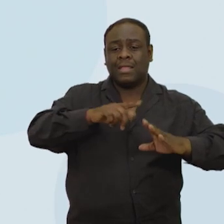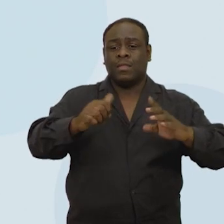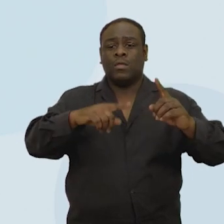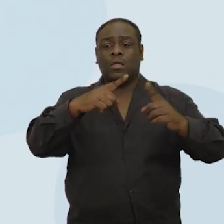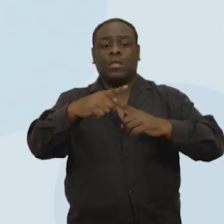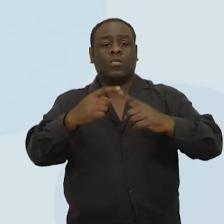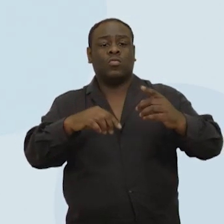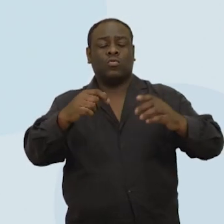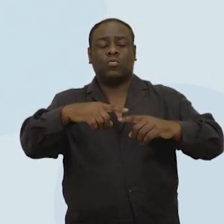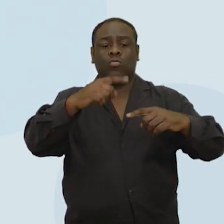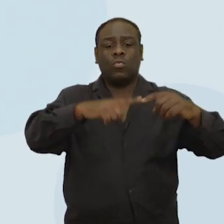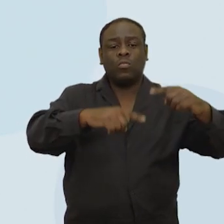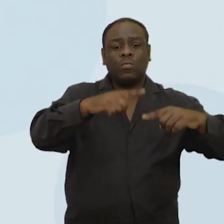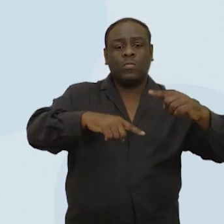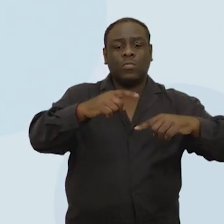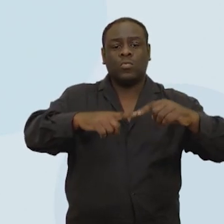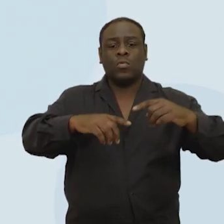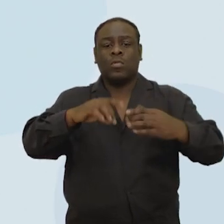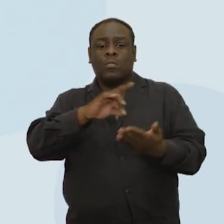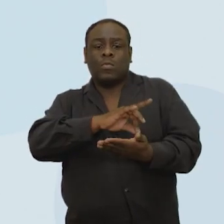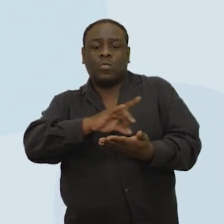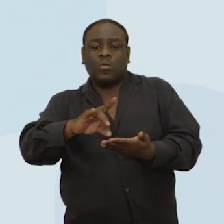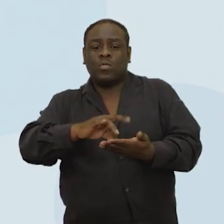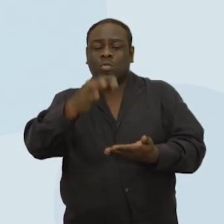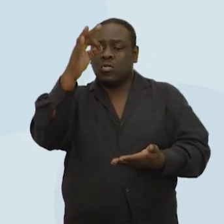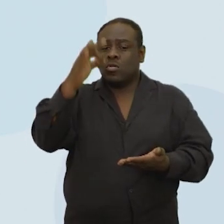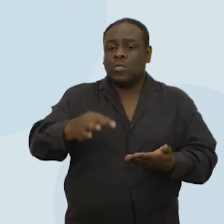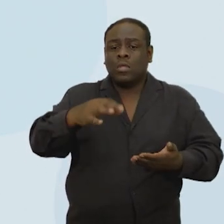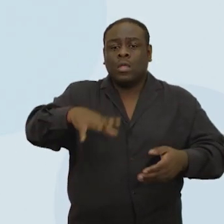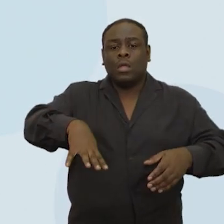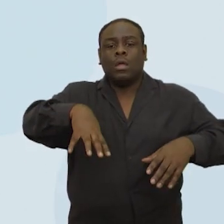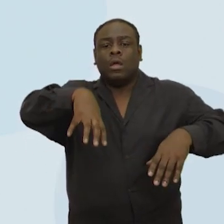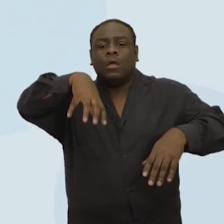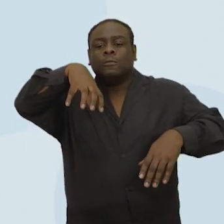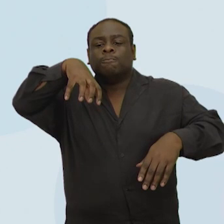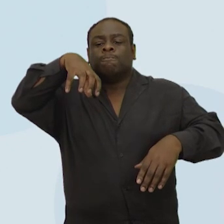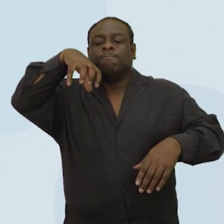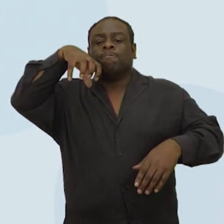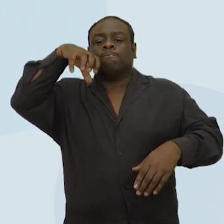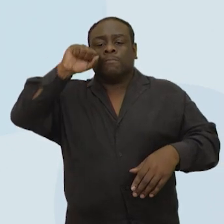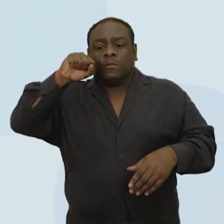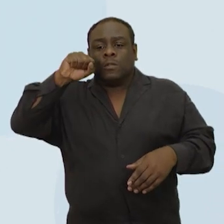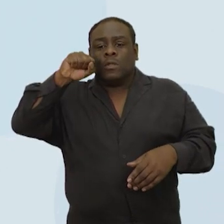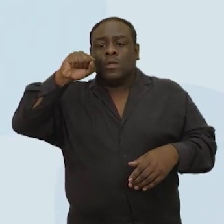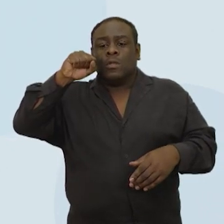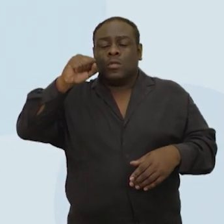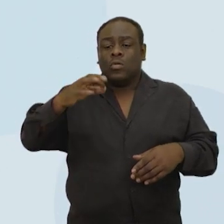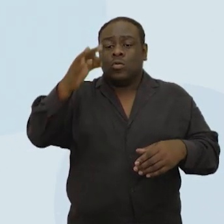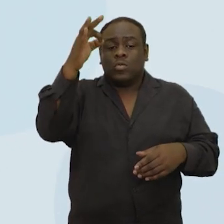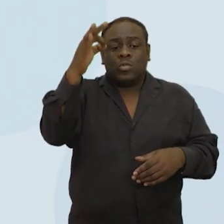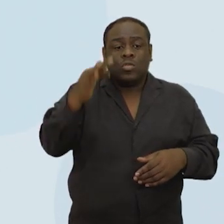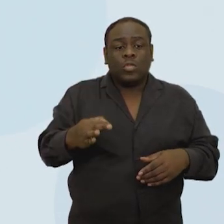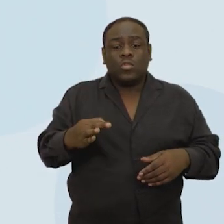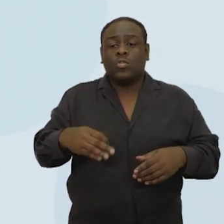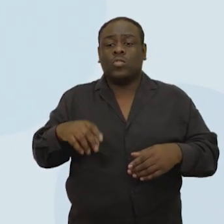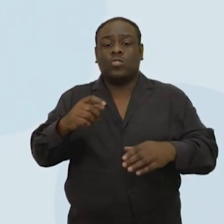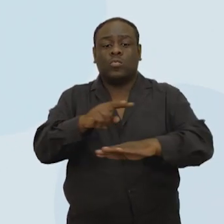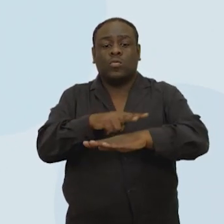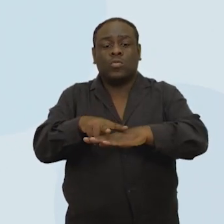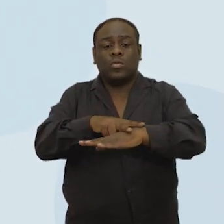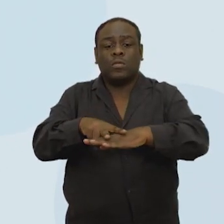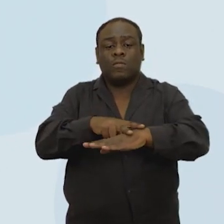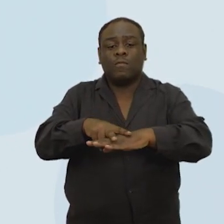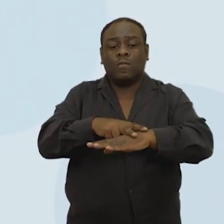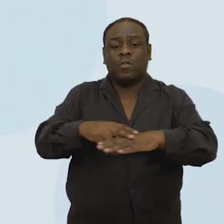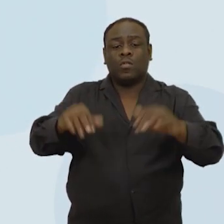os domínios sensoriais. Para o poeta, certos cheiros estão associados a um certo tipo de verde, anunciando uma